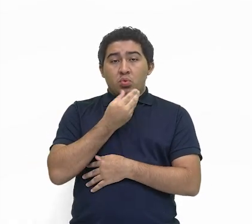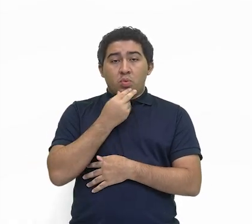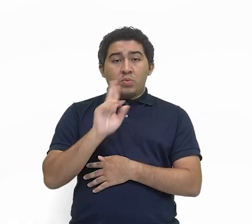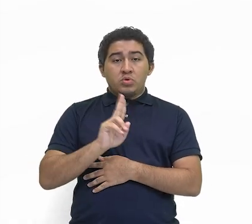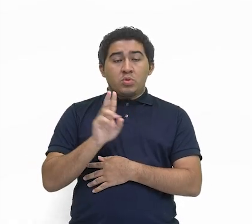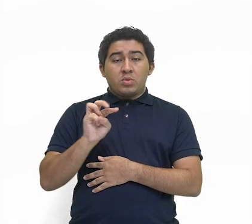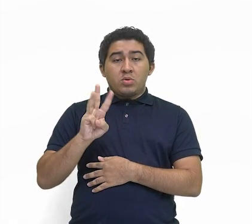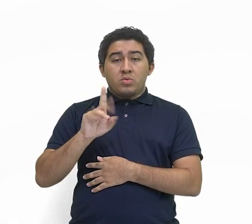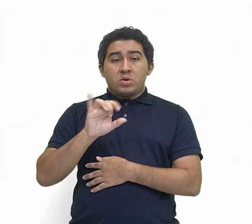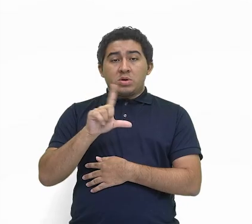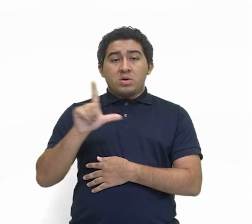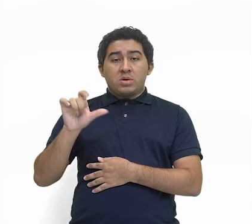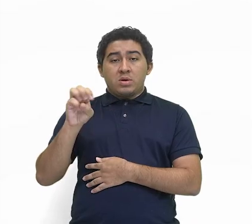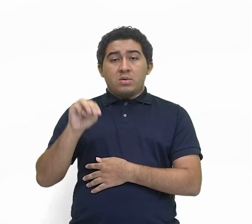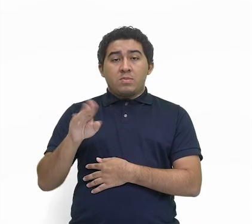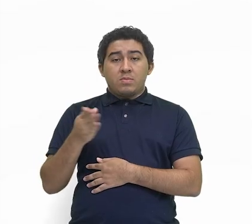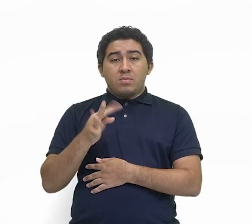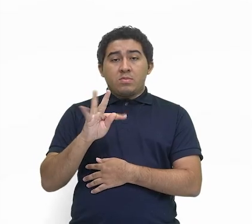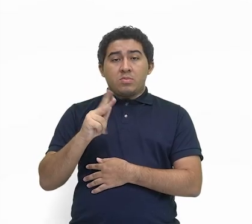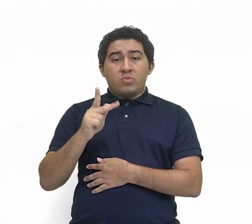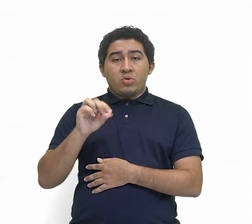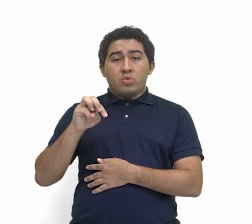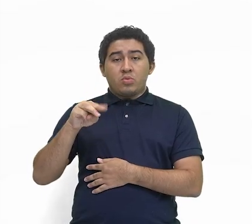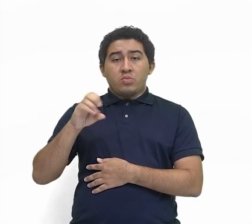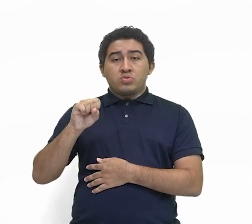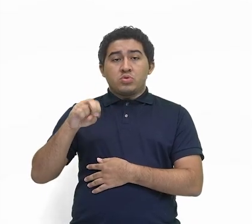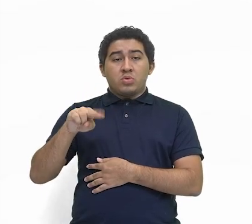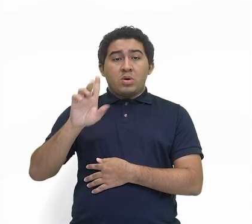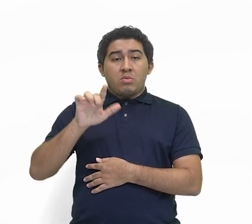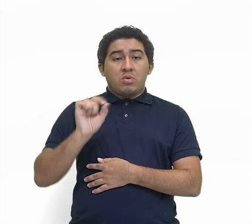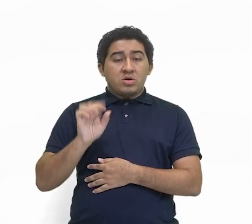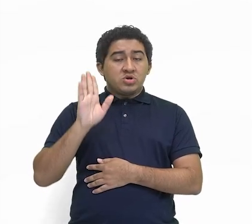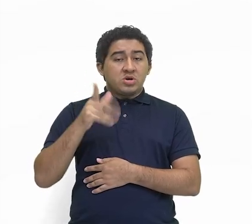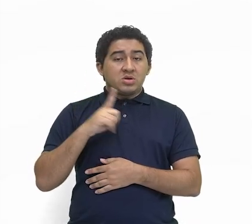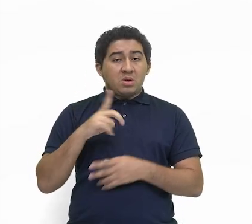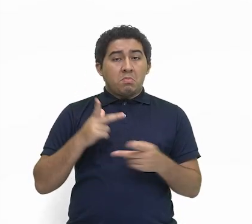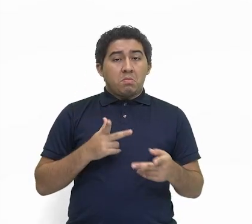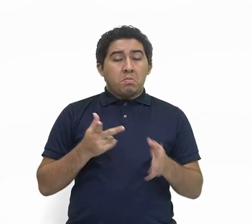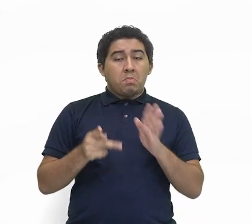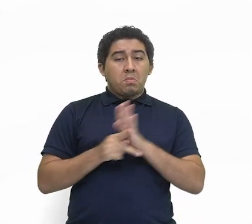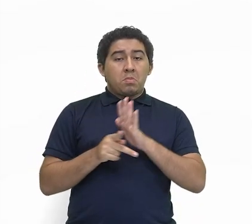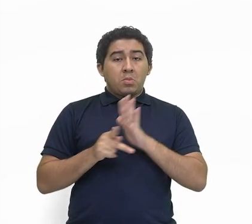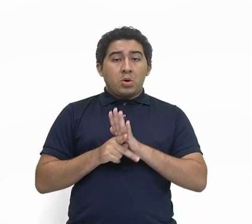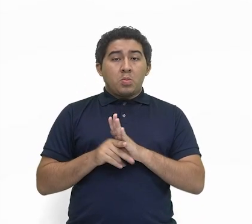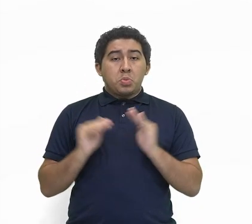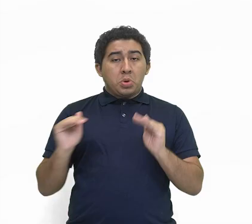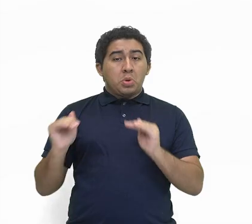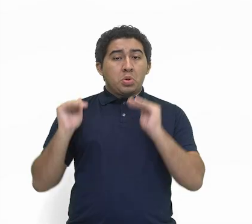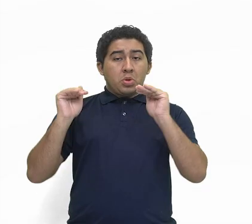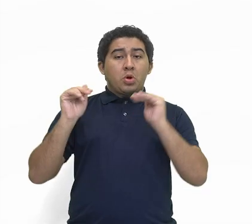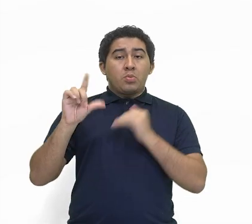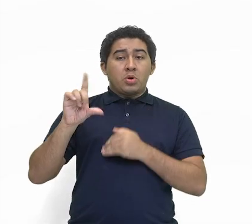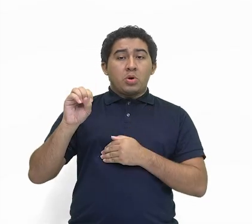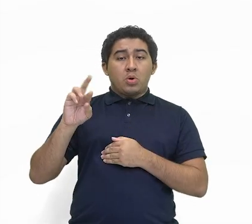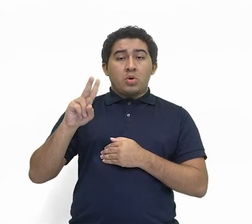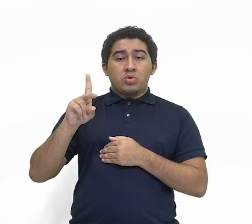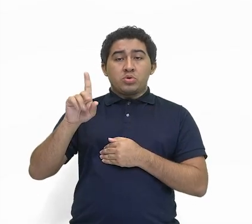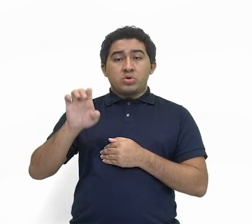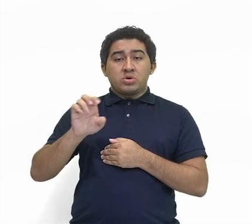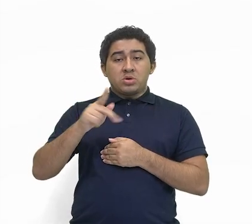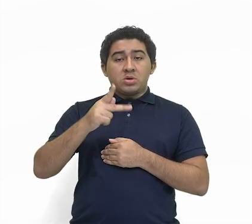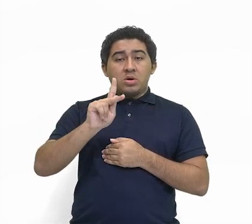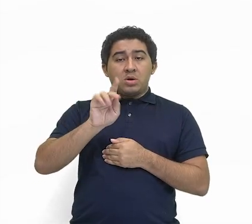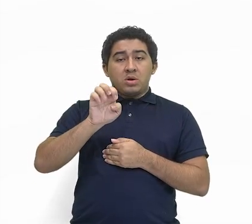Thomson, tá aí a foto dele, que recebeu o título de nobreza de Lord Kelvin, né? Ele era